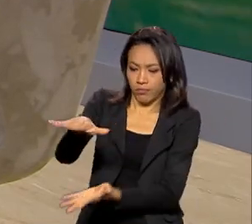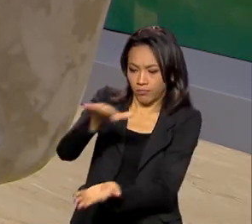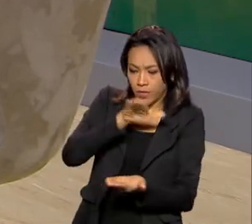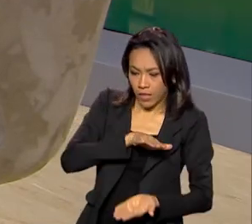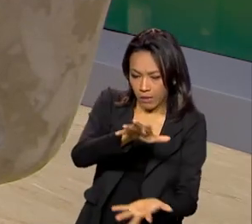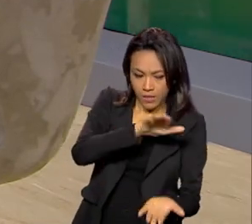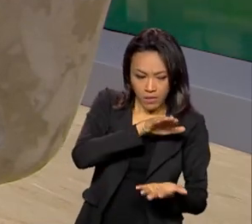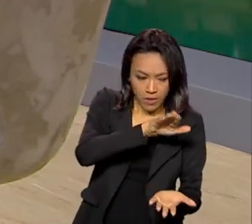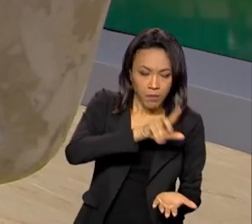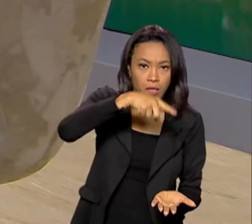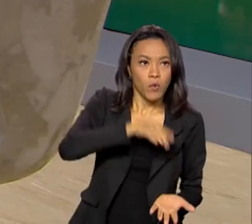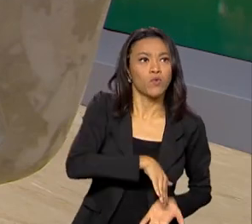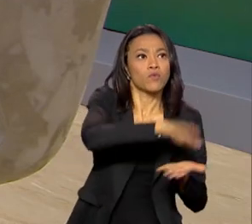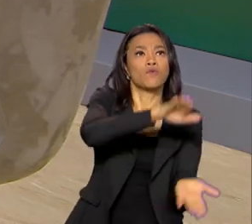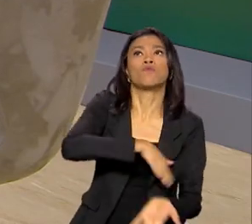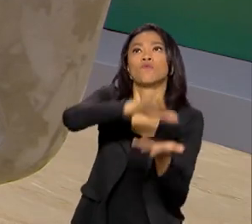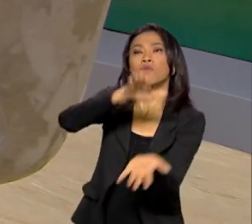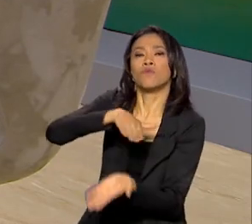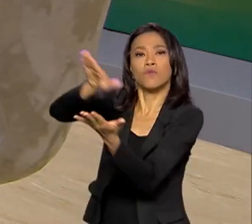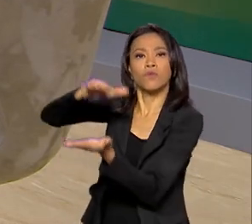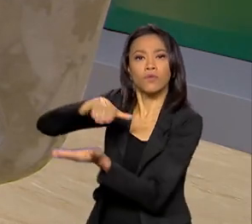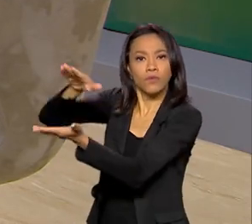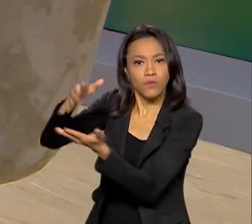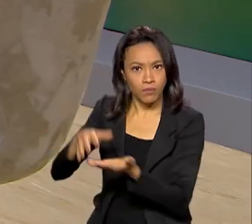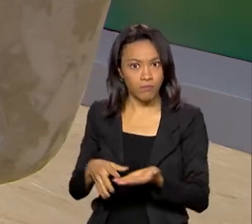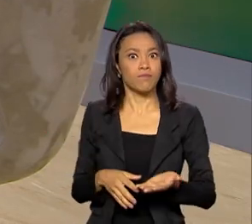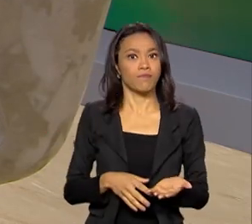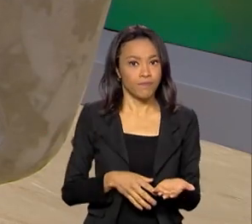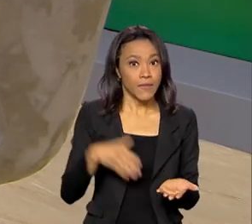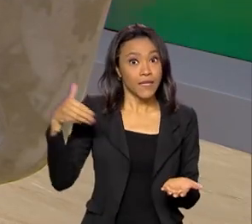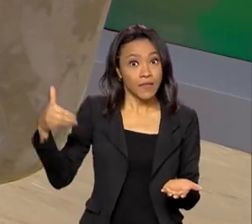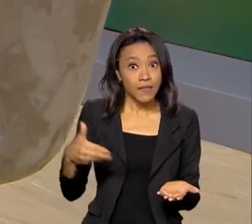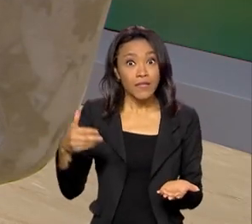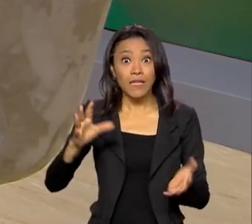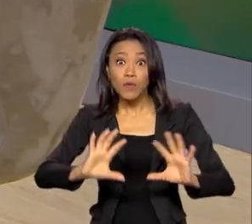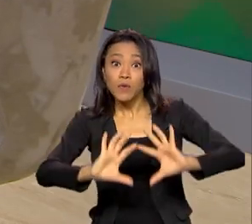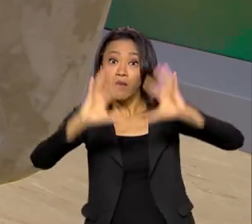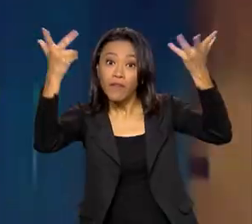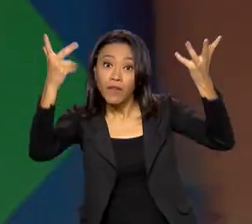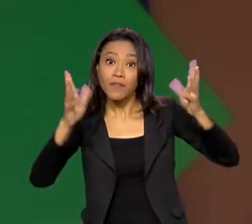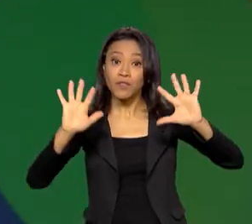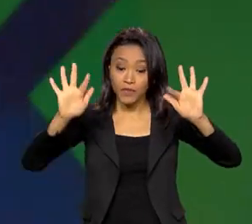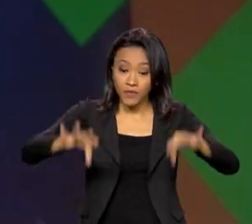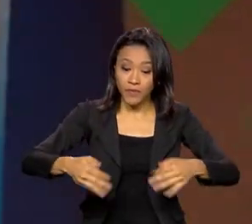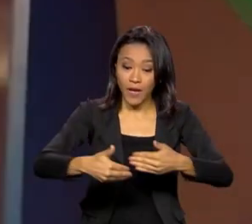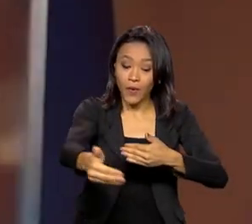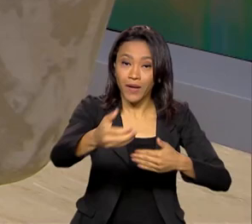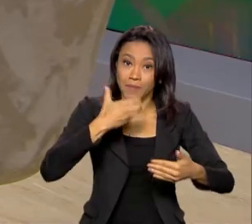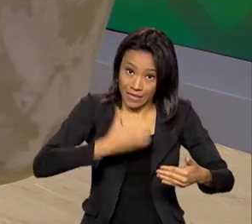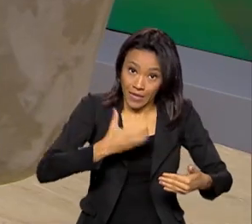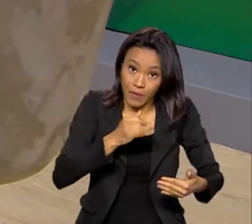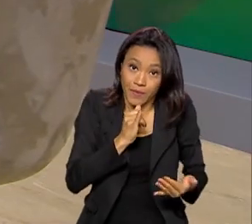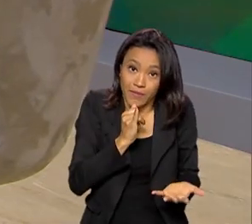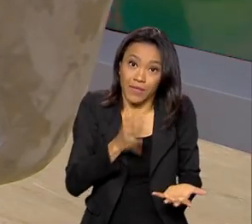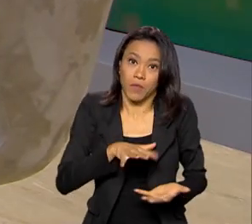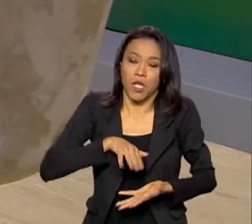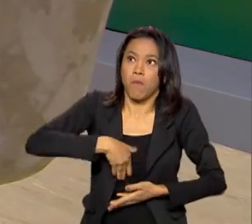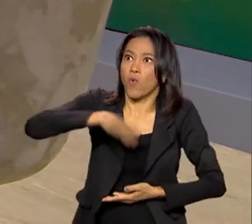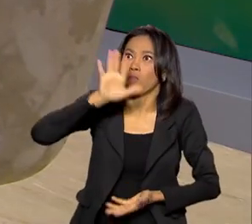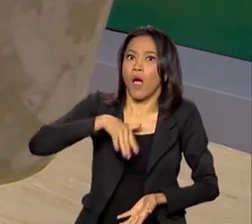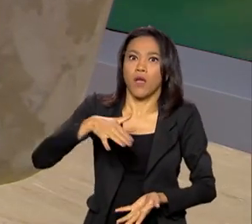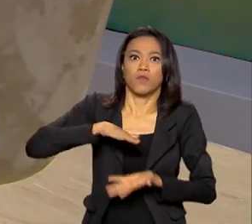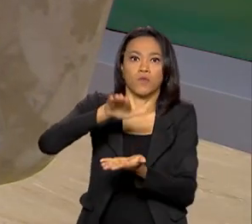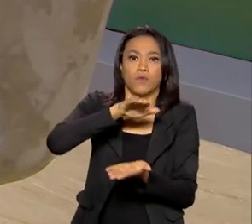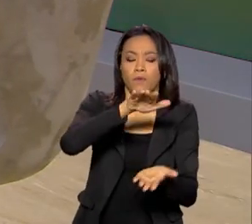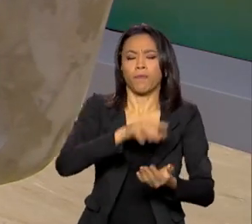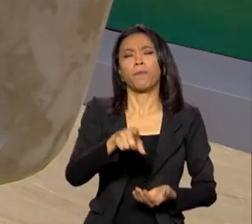esse que se agiganta ainda mais nos eventos sazonais de fim de ano. O senhor falou aí da navegação por cabotagem.